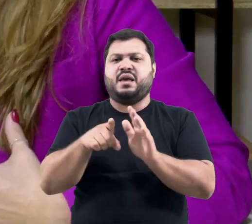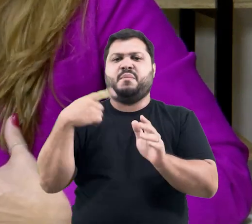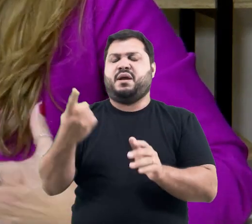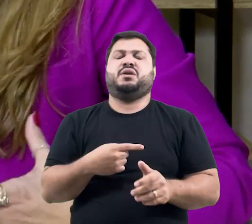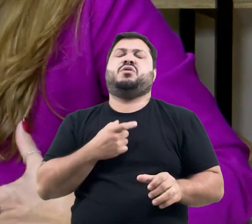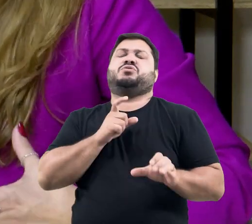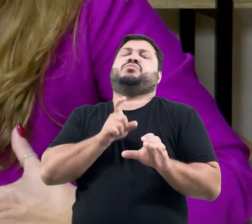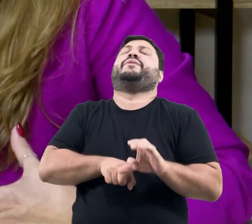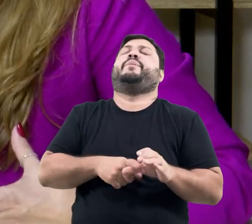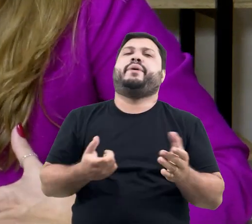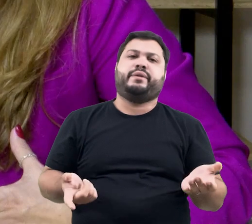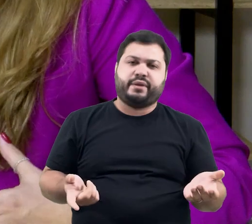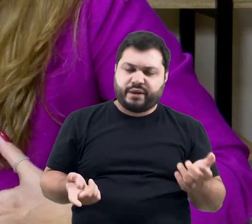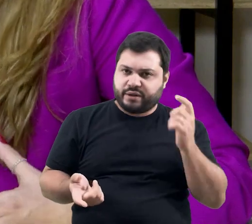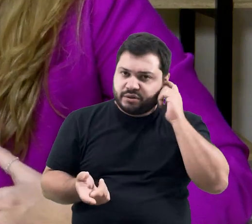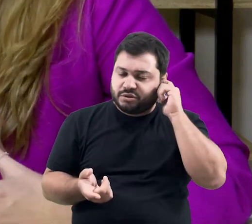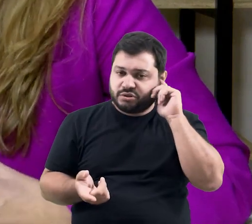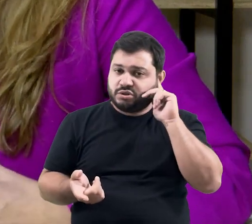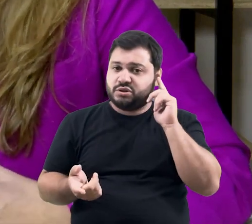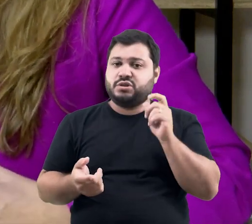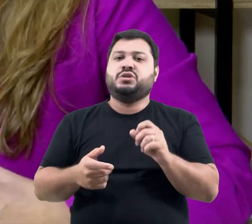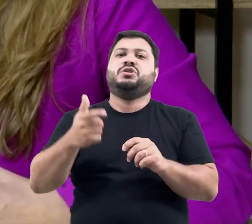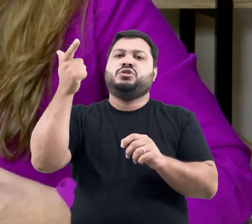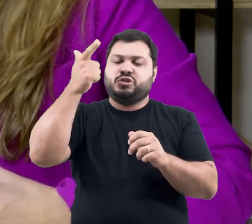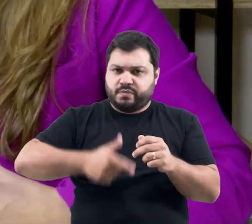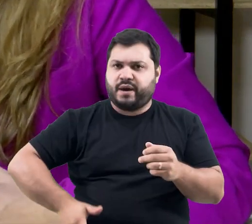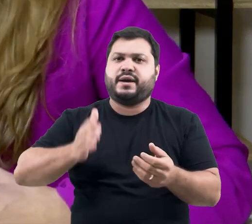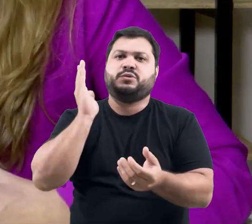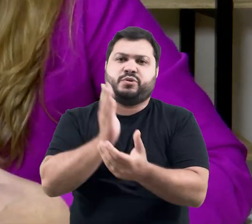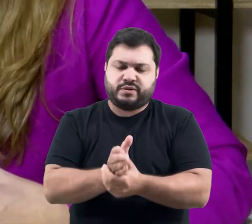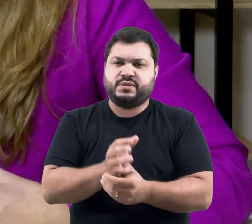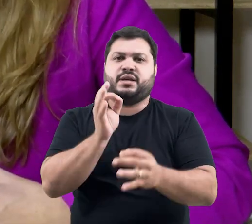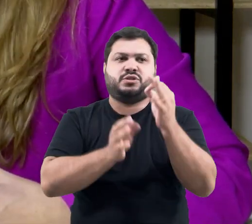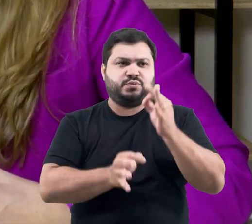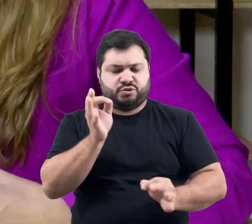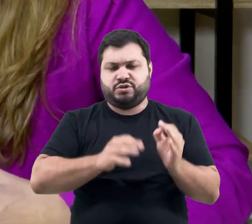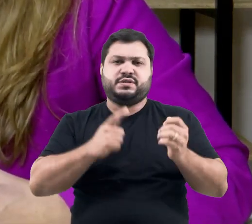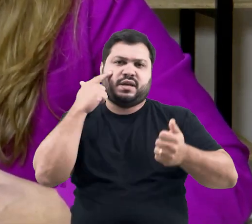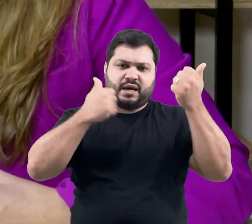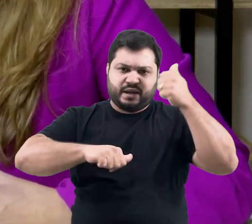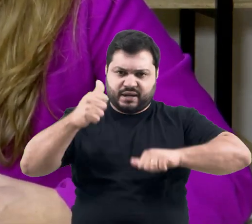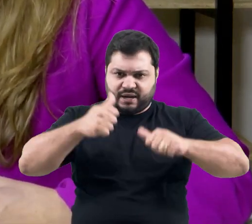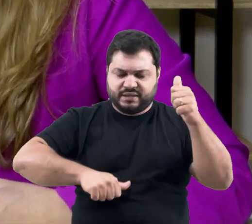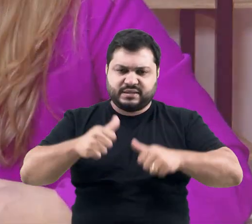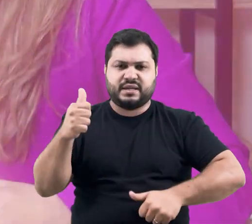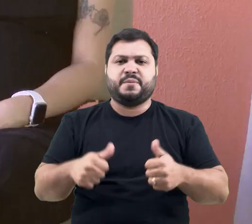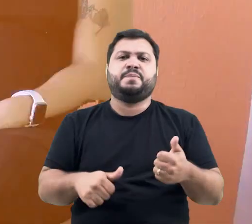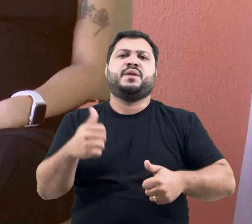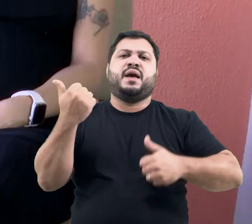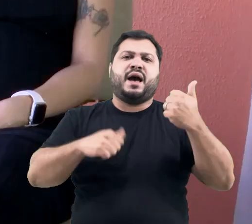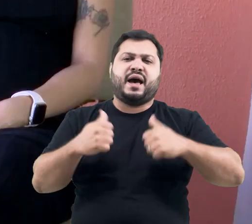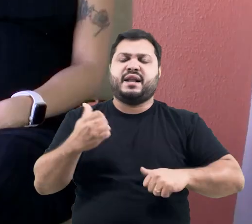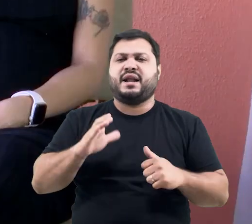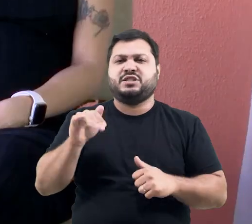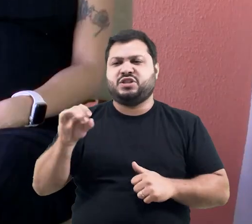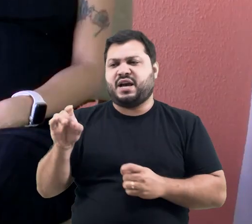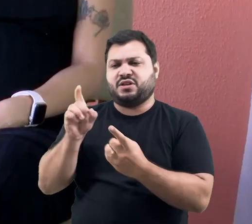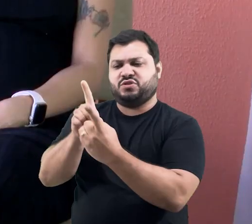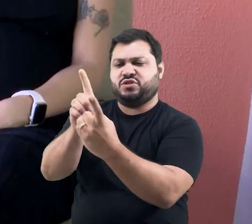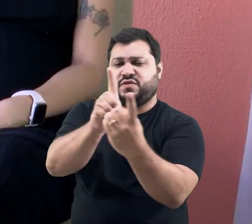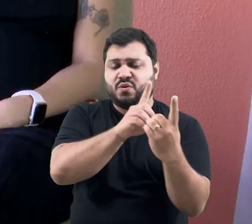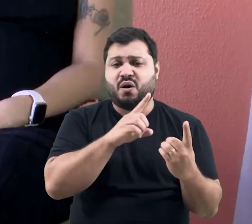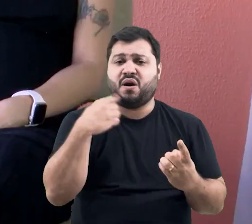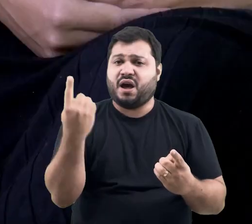para que a gente não fique dependente de mais processos para o judiciário analisar, de análise de